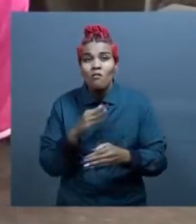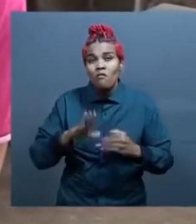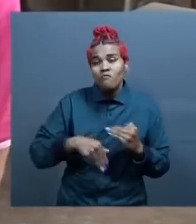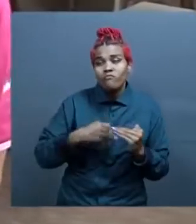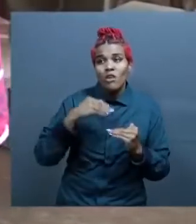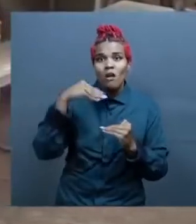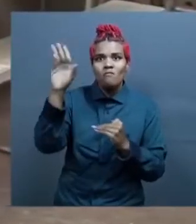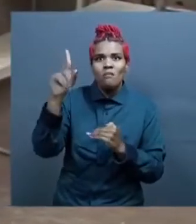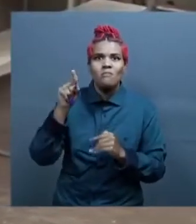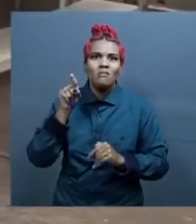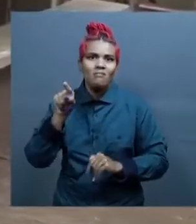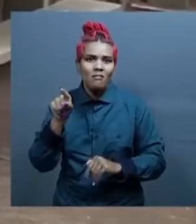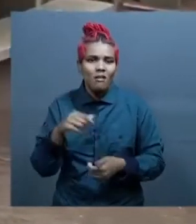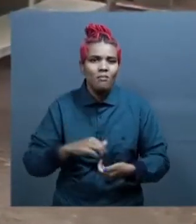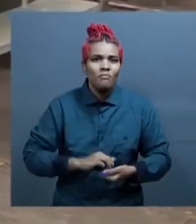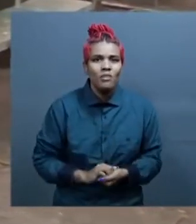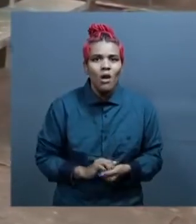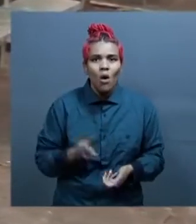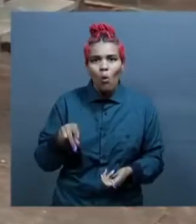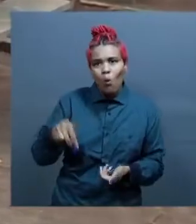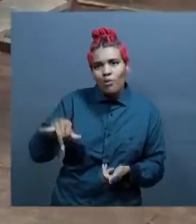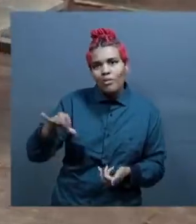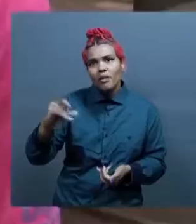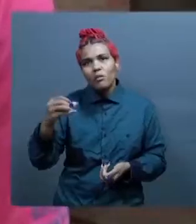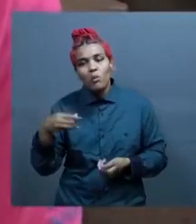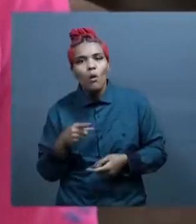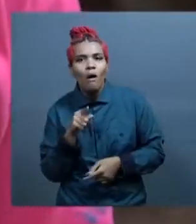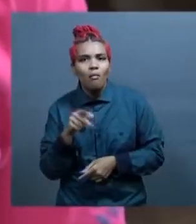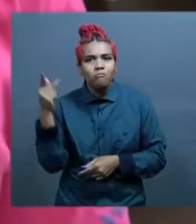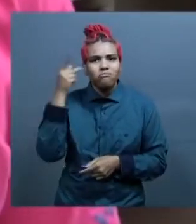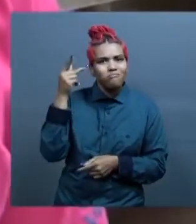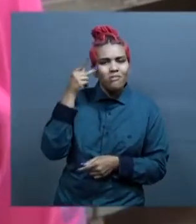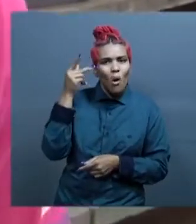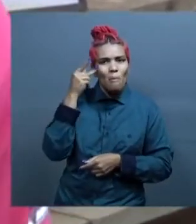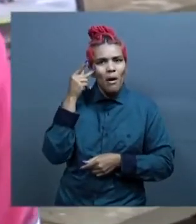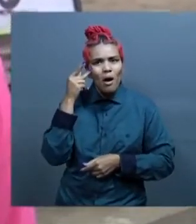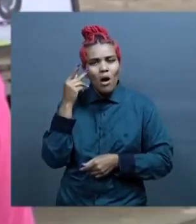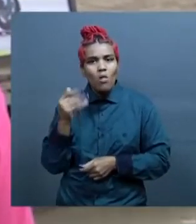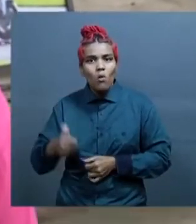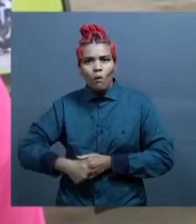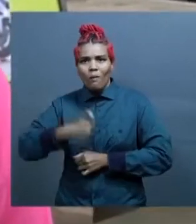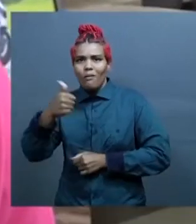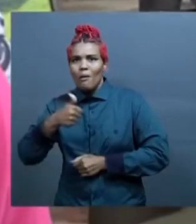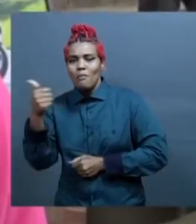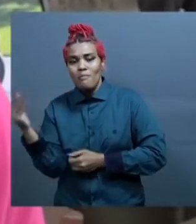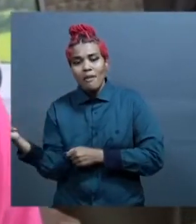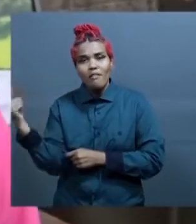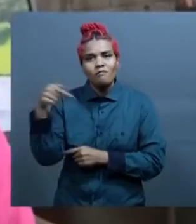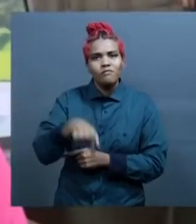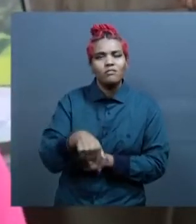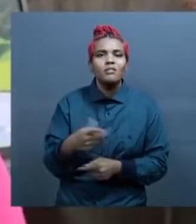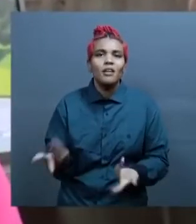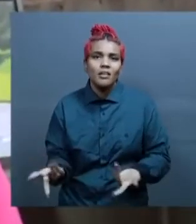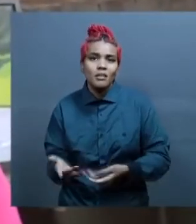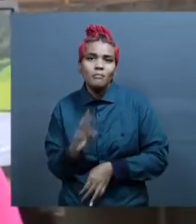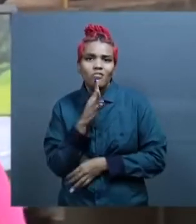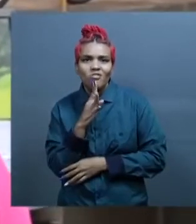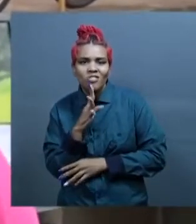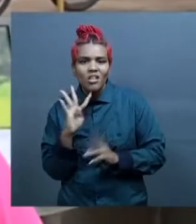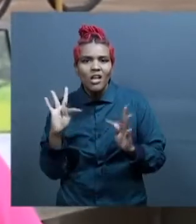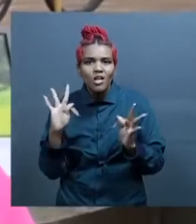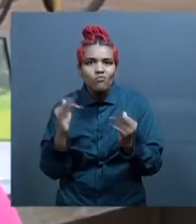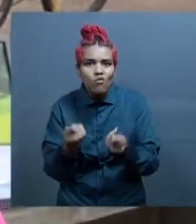único é de são paulo e fez a primeira visita em uberlândia para conhecer todos a parceria surgiu